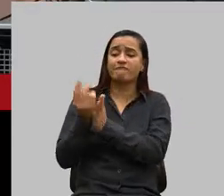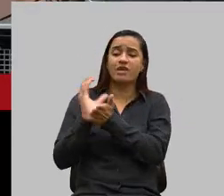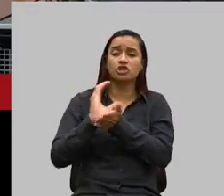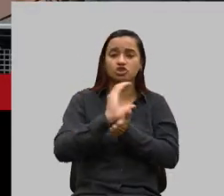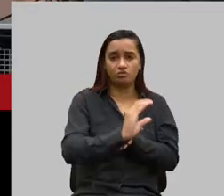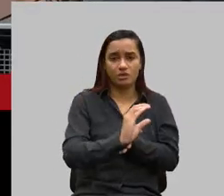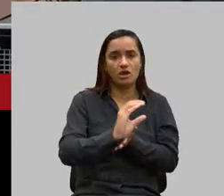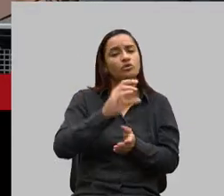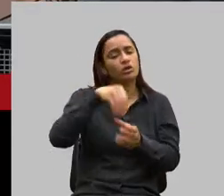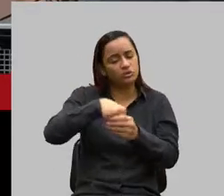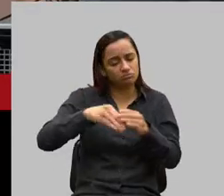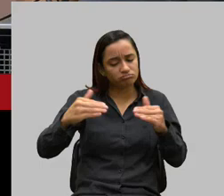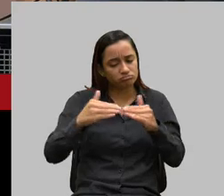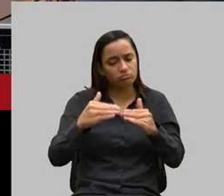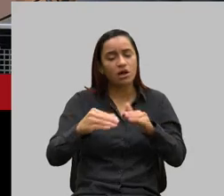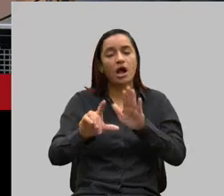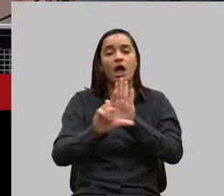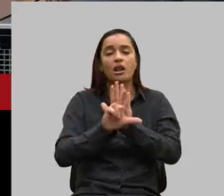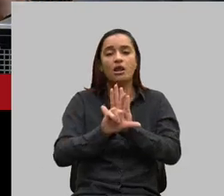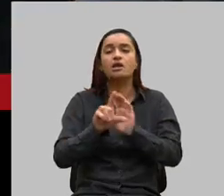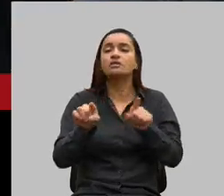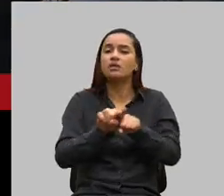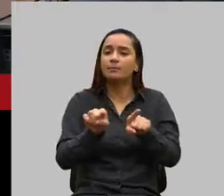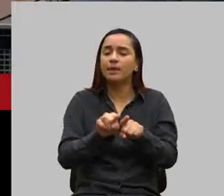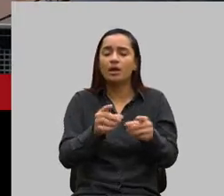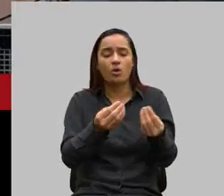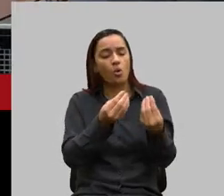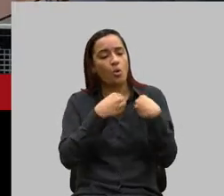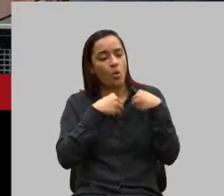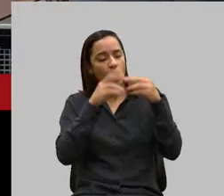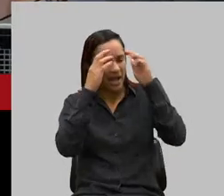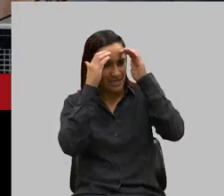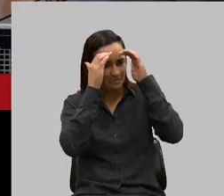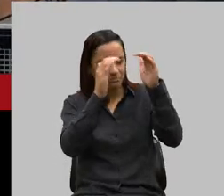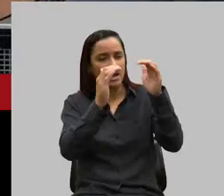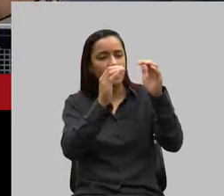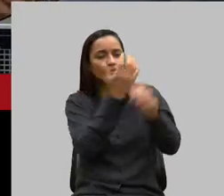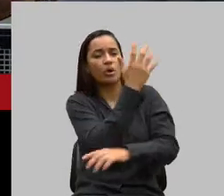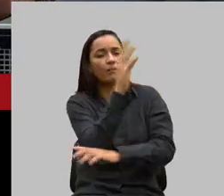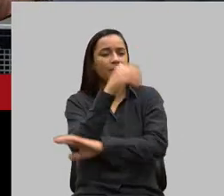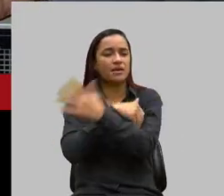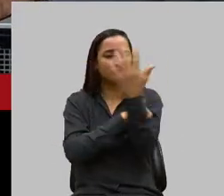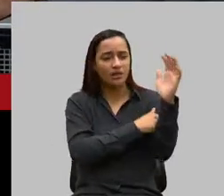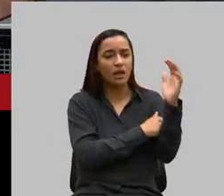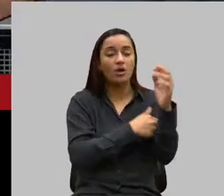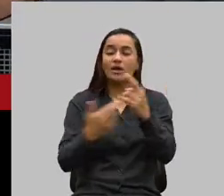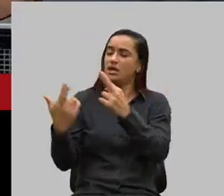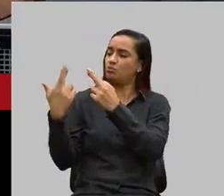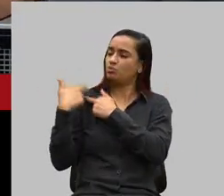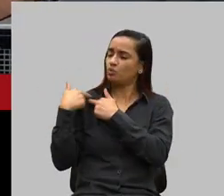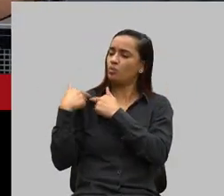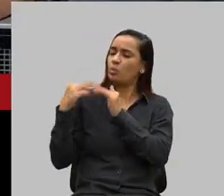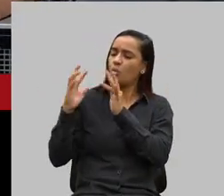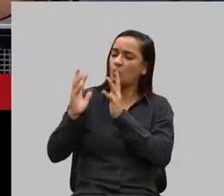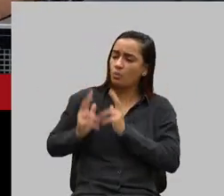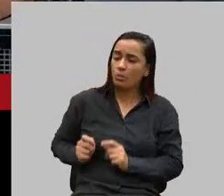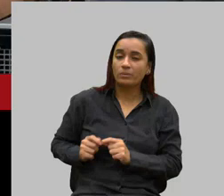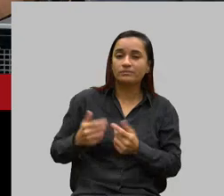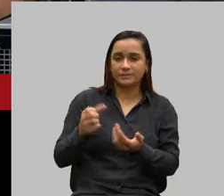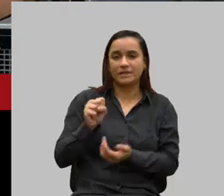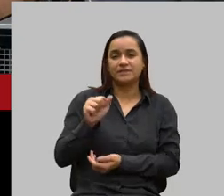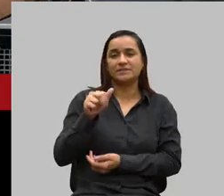legalidade com responsabilidade ambiental responsabilidade sanitária e Valadares é um exemplo